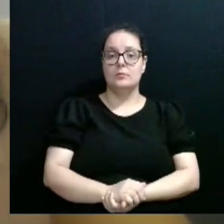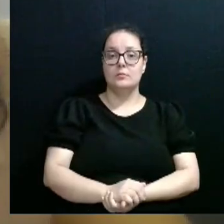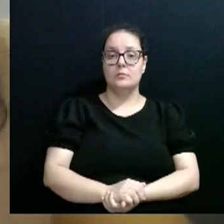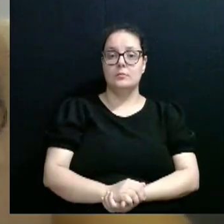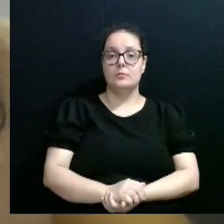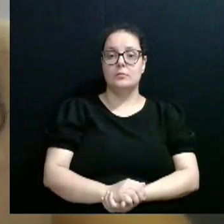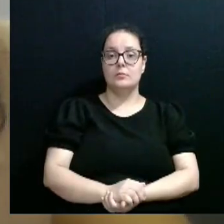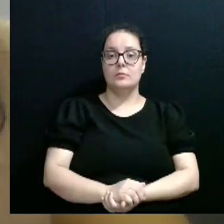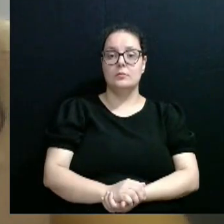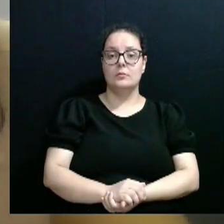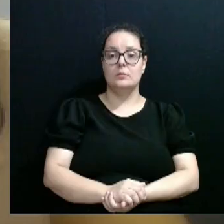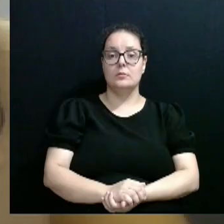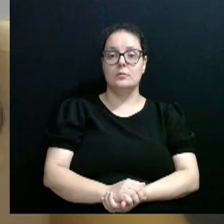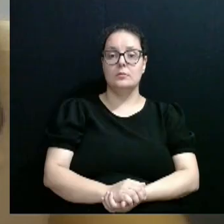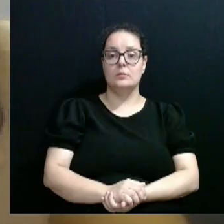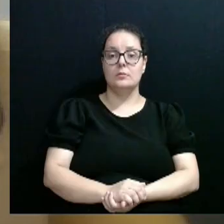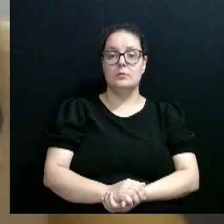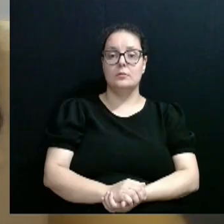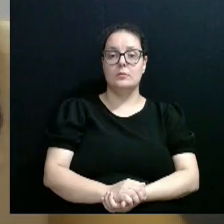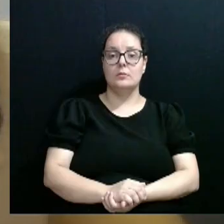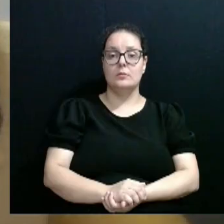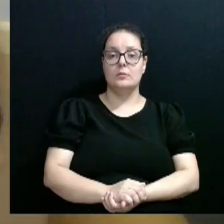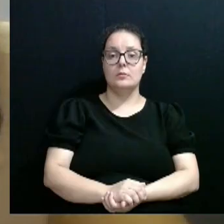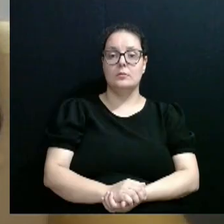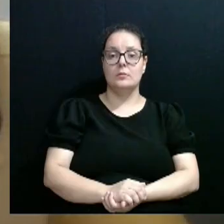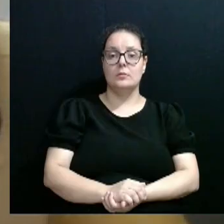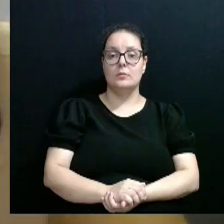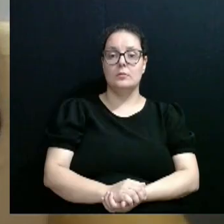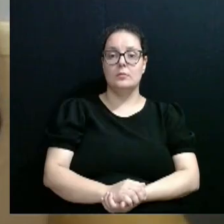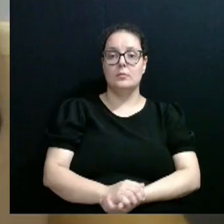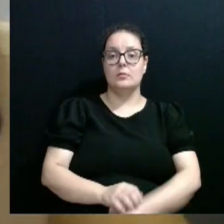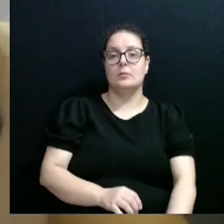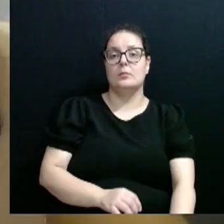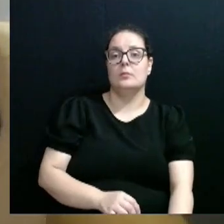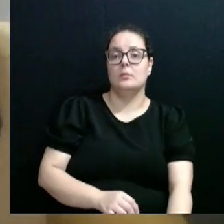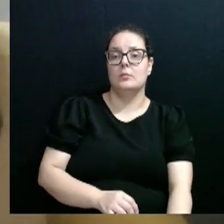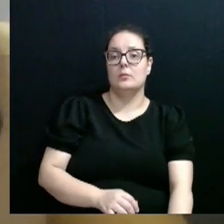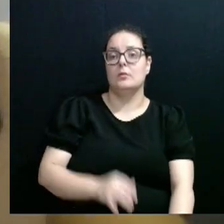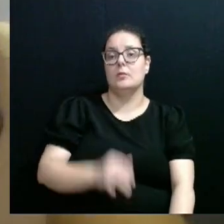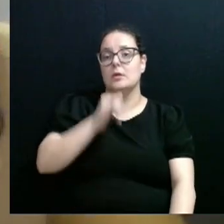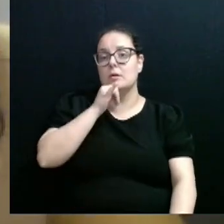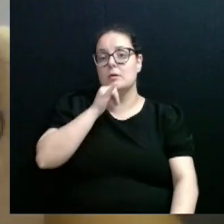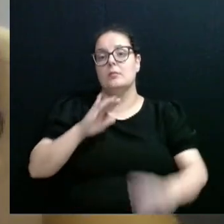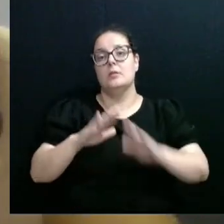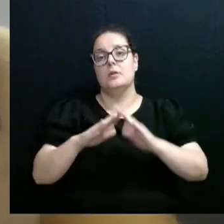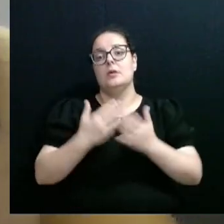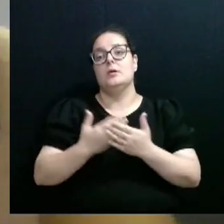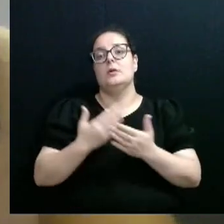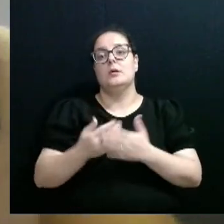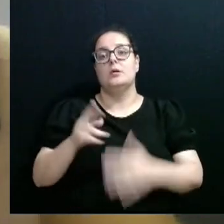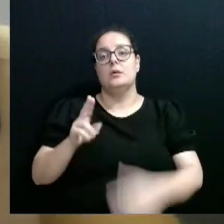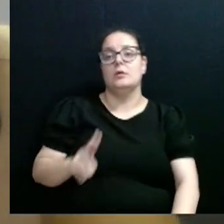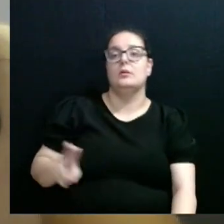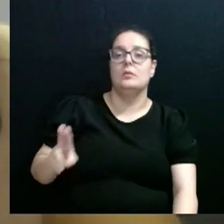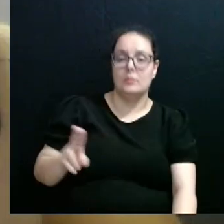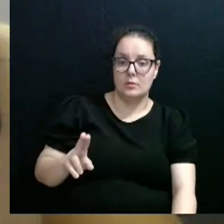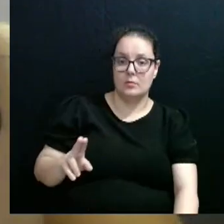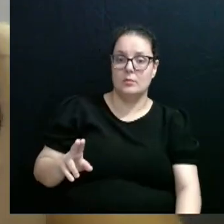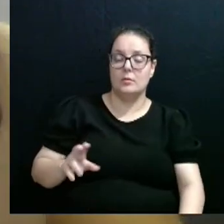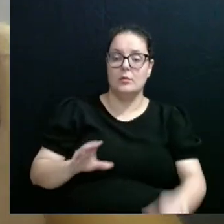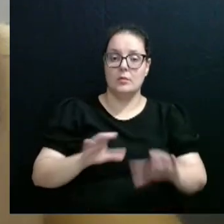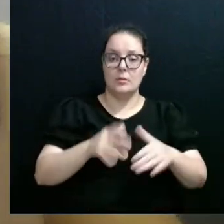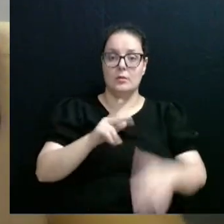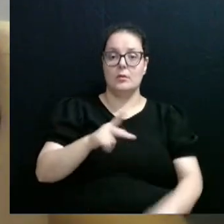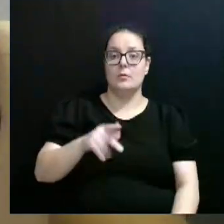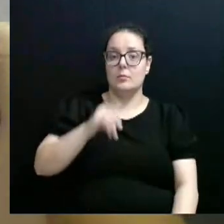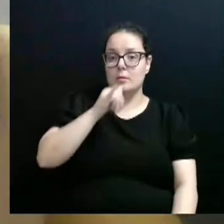O que acontece muito, né, no caso das escolas, universidades, né, a categoria dos professores, por exemplo,